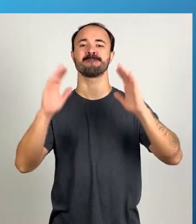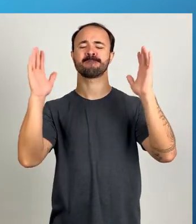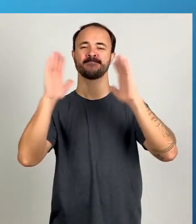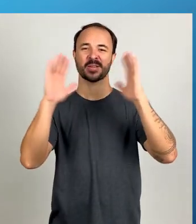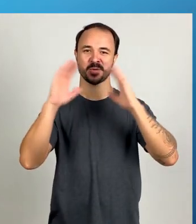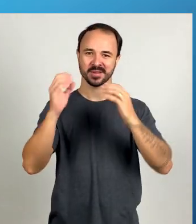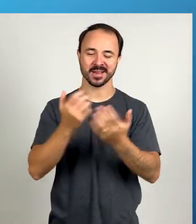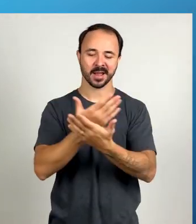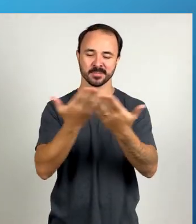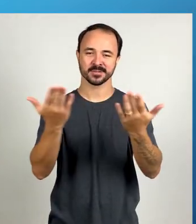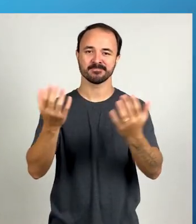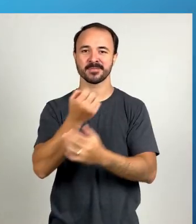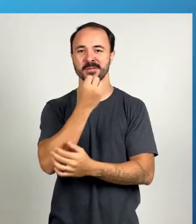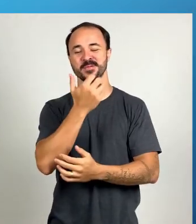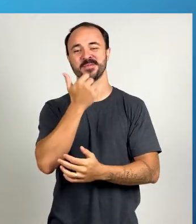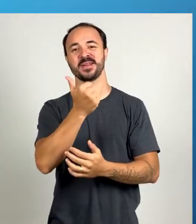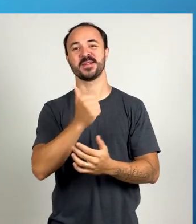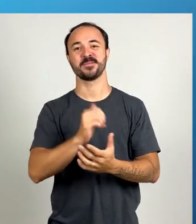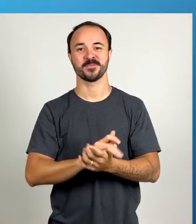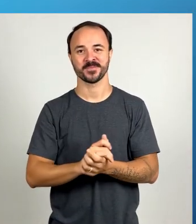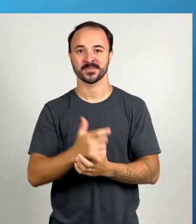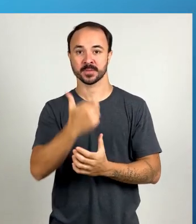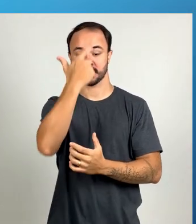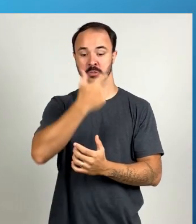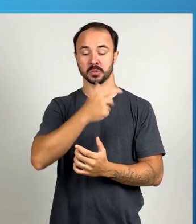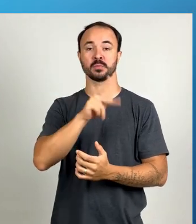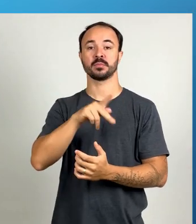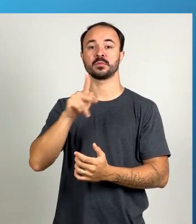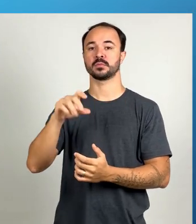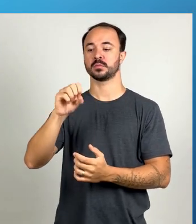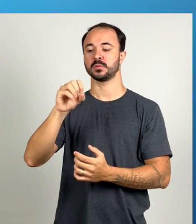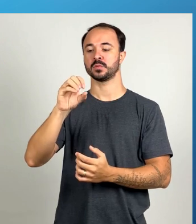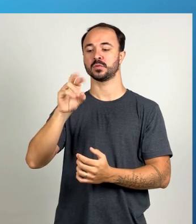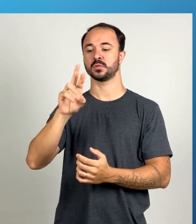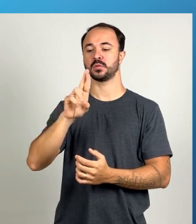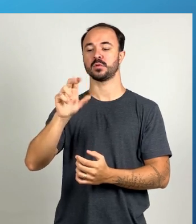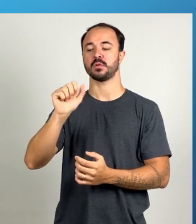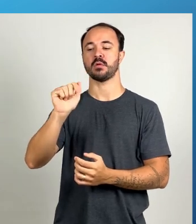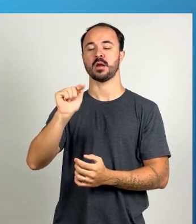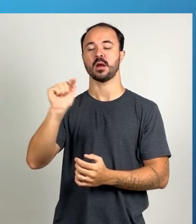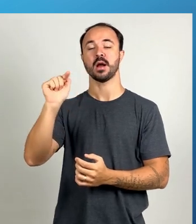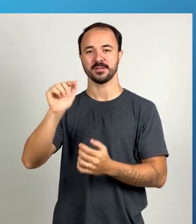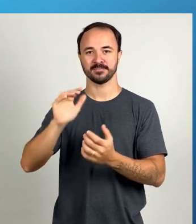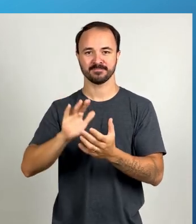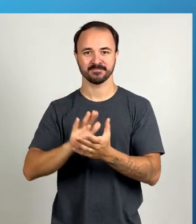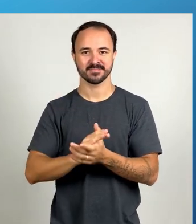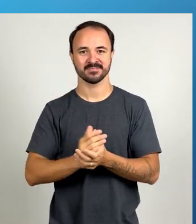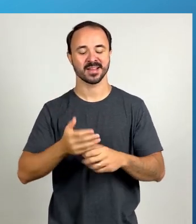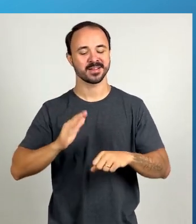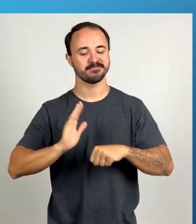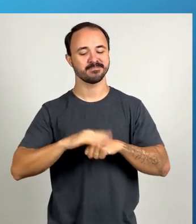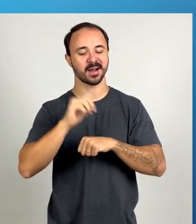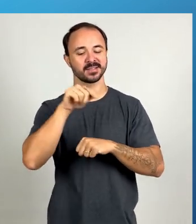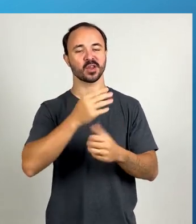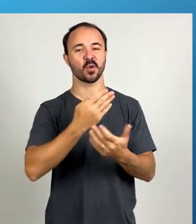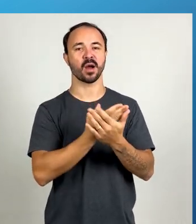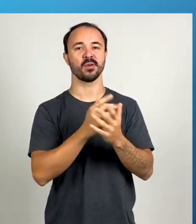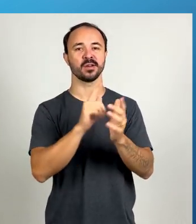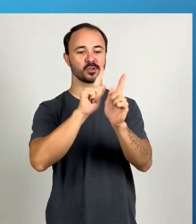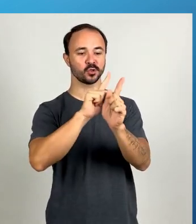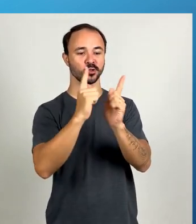Olá, caros alunos, tudo bem com vocês? Professor Stephanie Sorra, na sua telinha, para mais uma aula